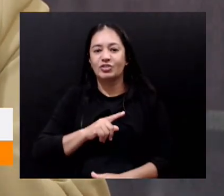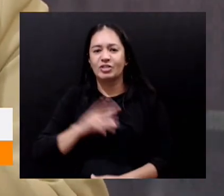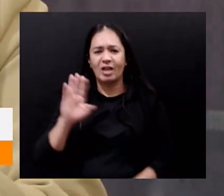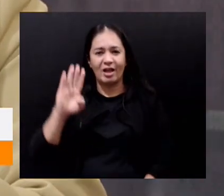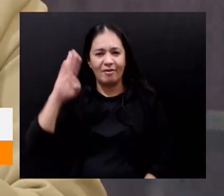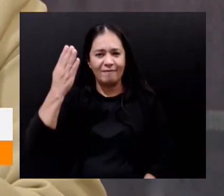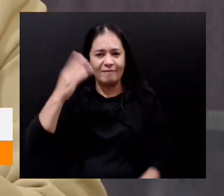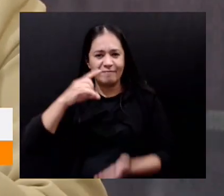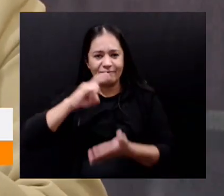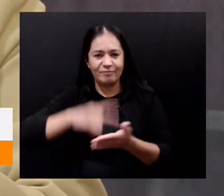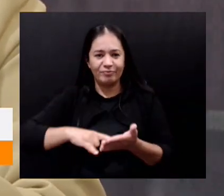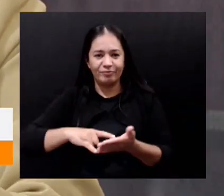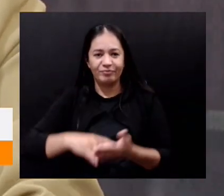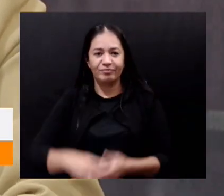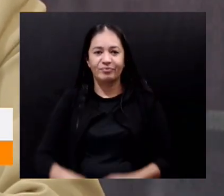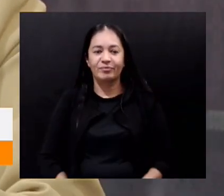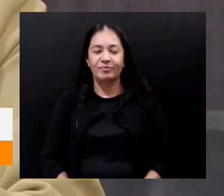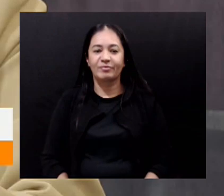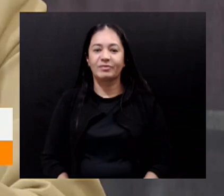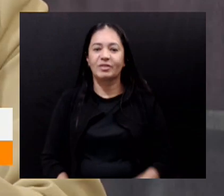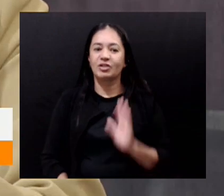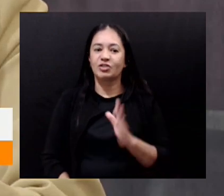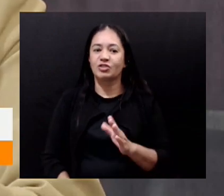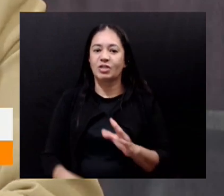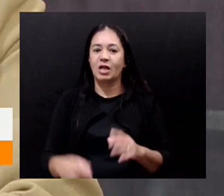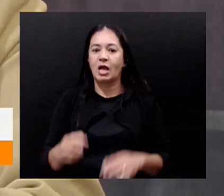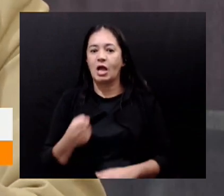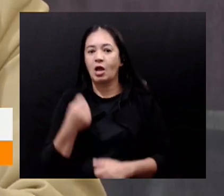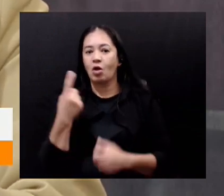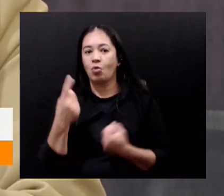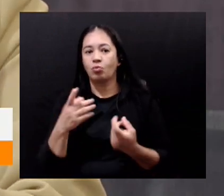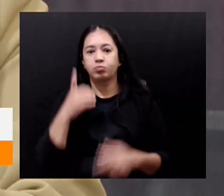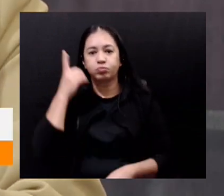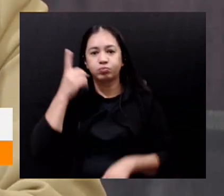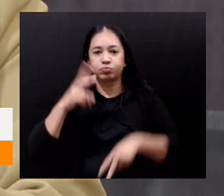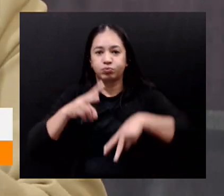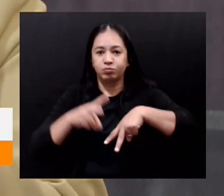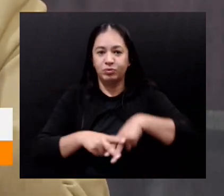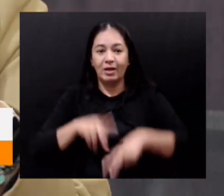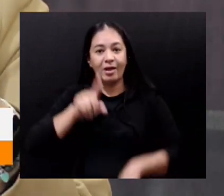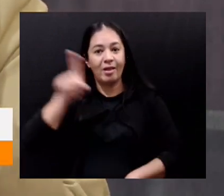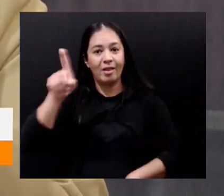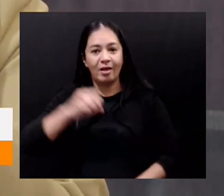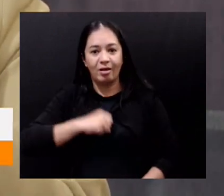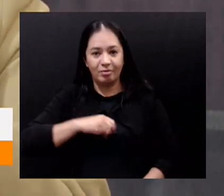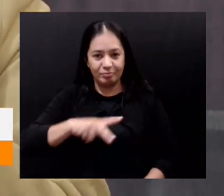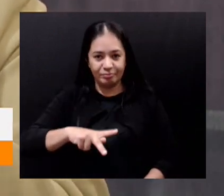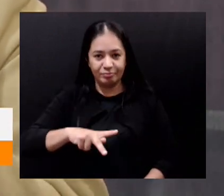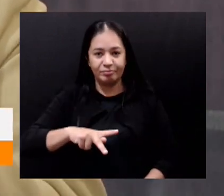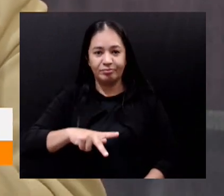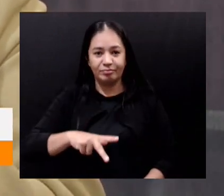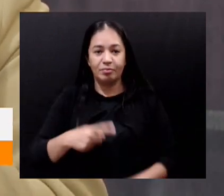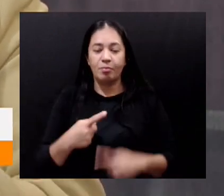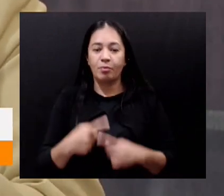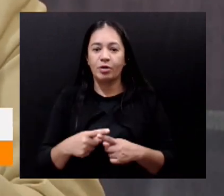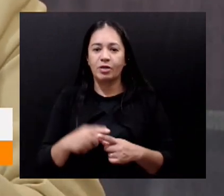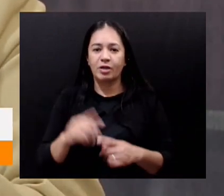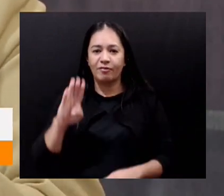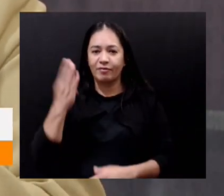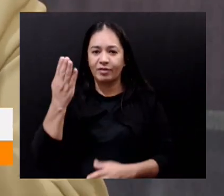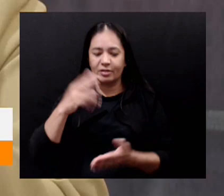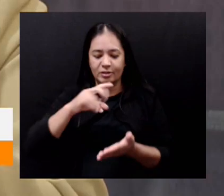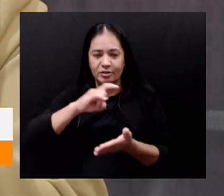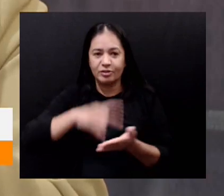atrás foram presos alguns advogados em Portugal por falsificação de documento, porque a digitada seria